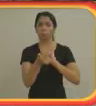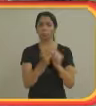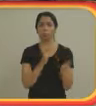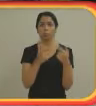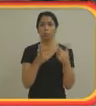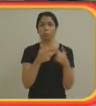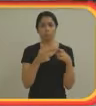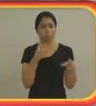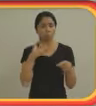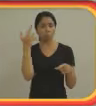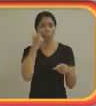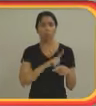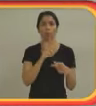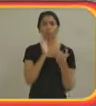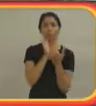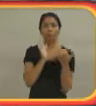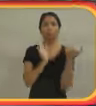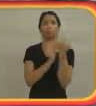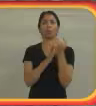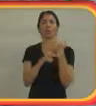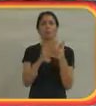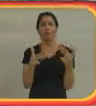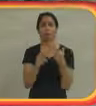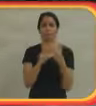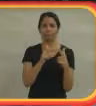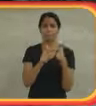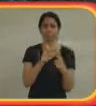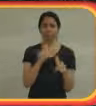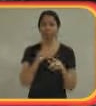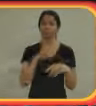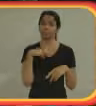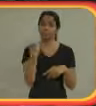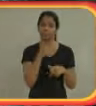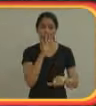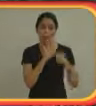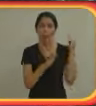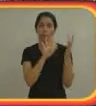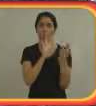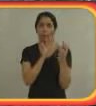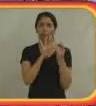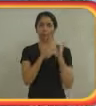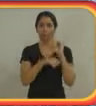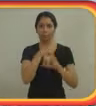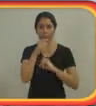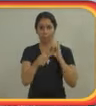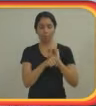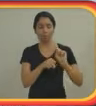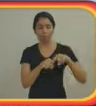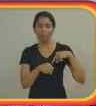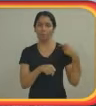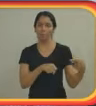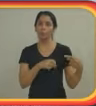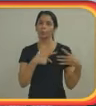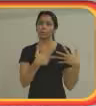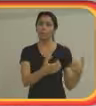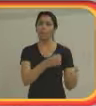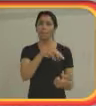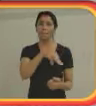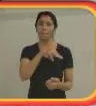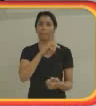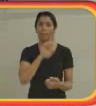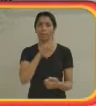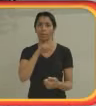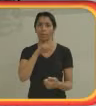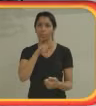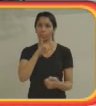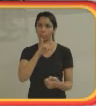esporte, porque ele estava superando o que ele tinha passado. O nosso primeiro contato foi pela internet, logo depois que ela teve a meningite. E a